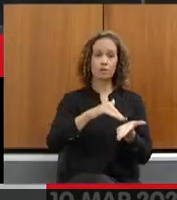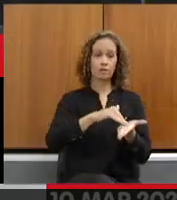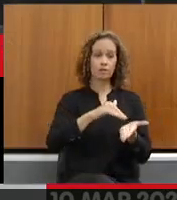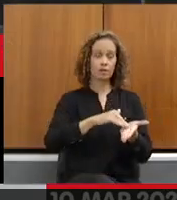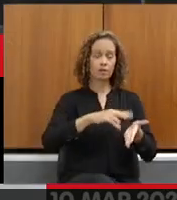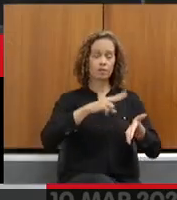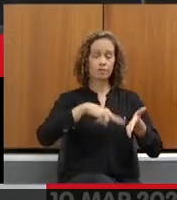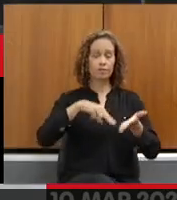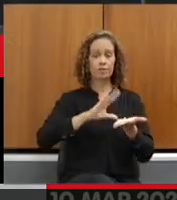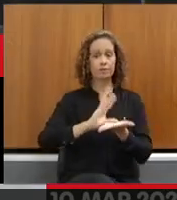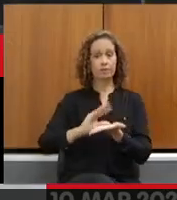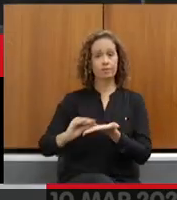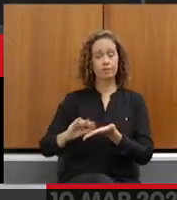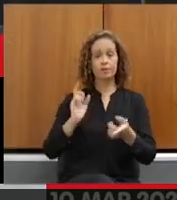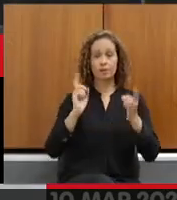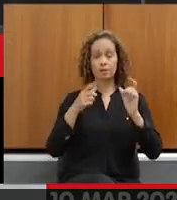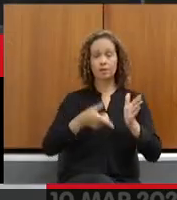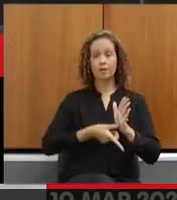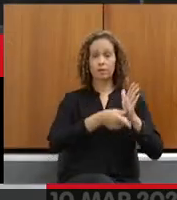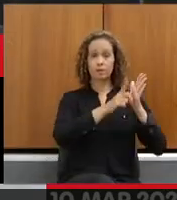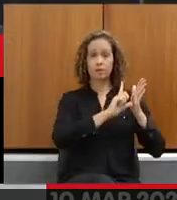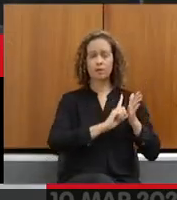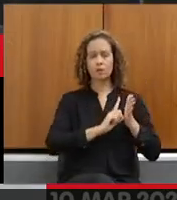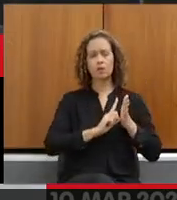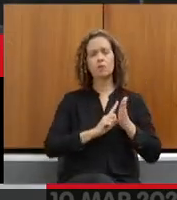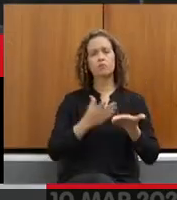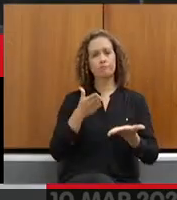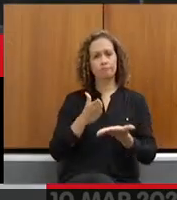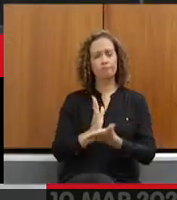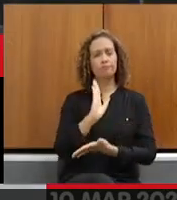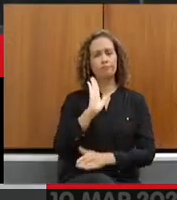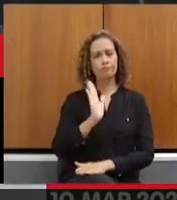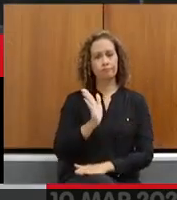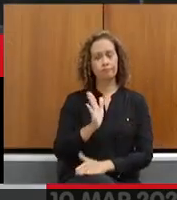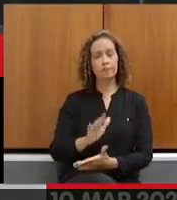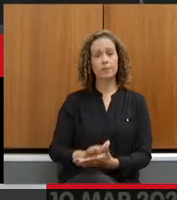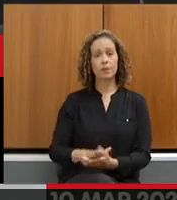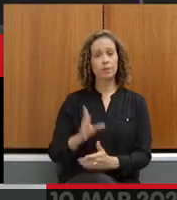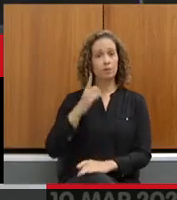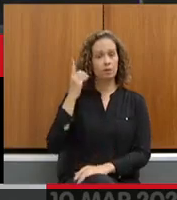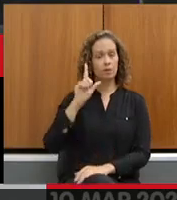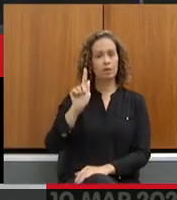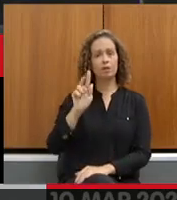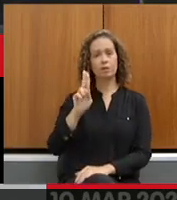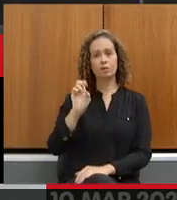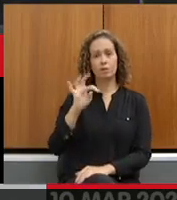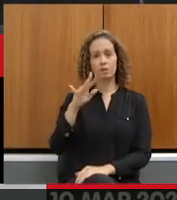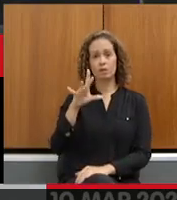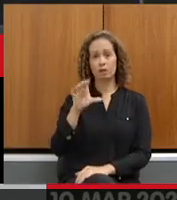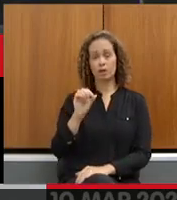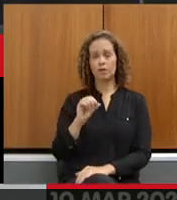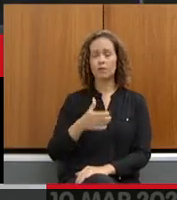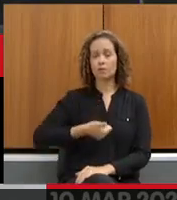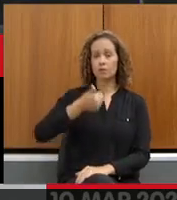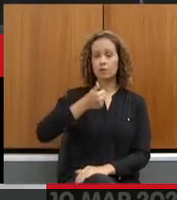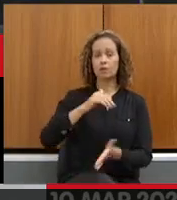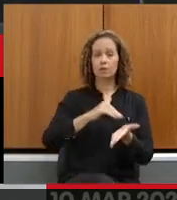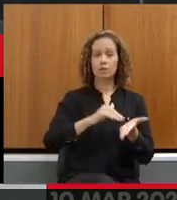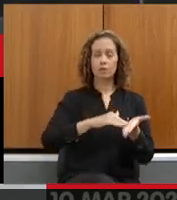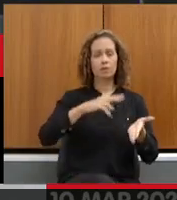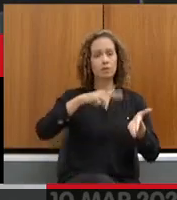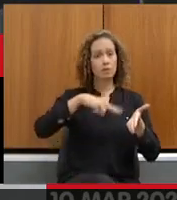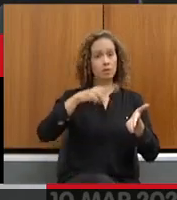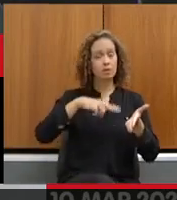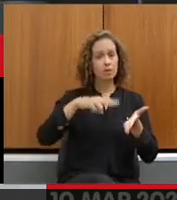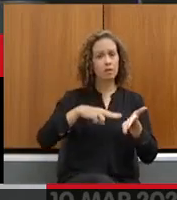procede a leitura da ata da reunião anterior que é aprovada sem restrições o deputado Gustavo Santana 1º secretário a doc ele é a